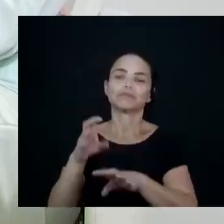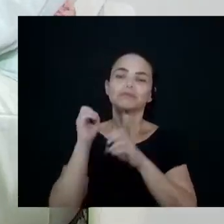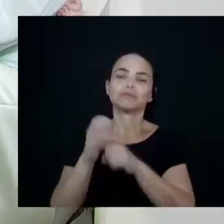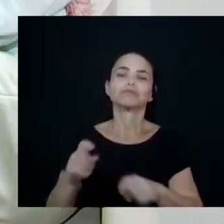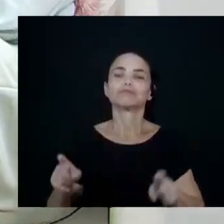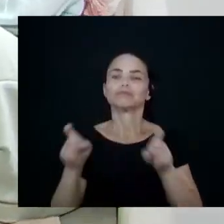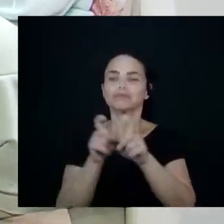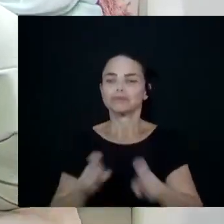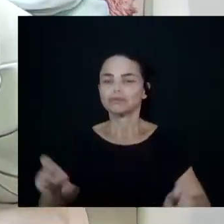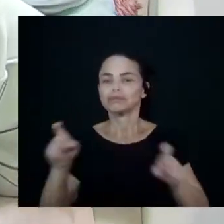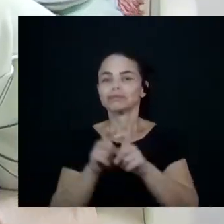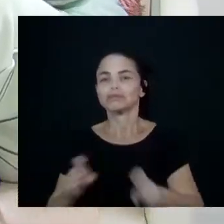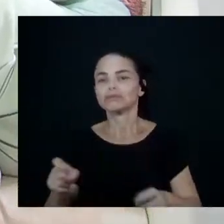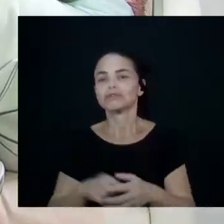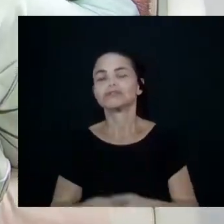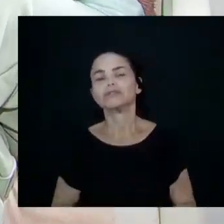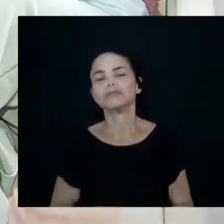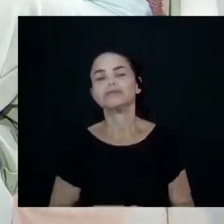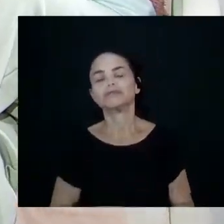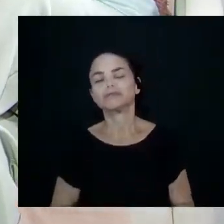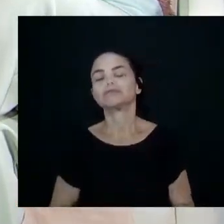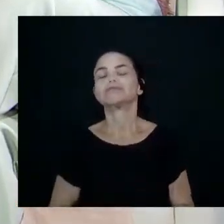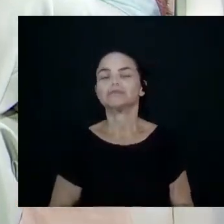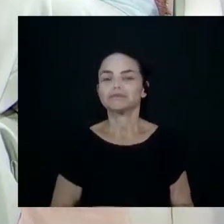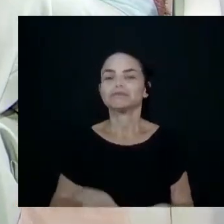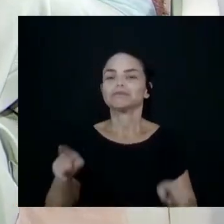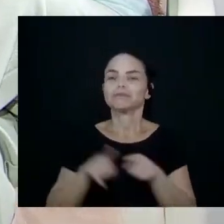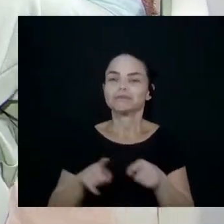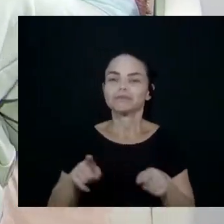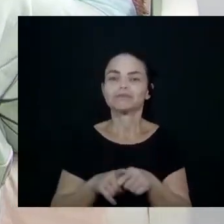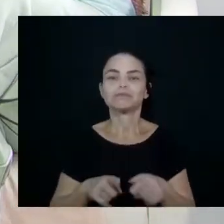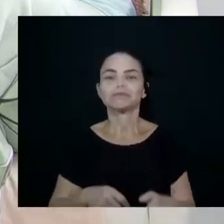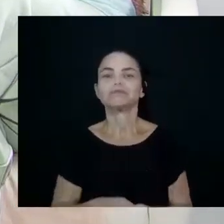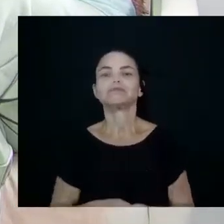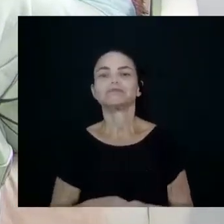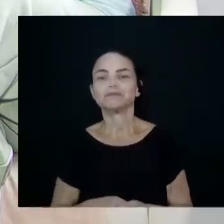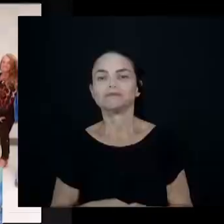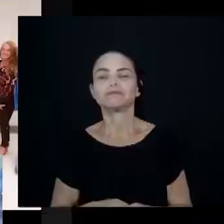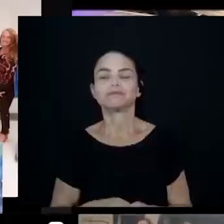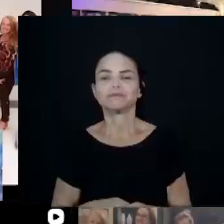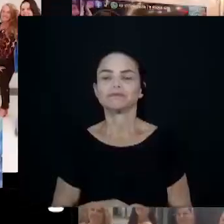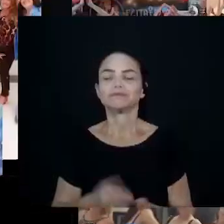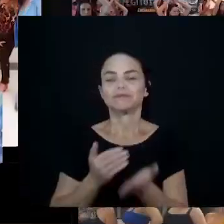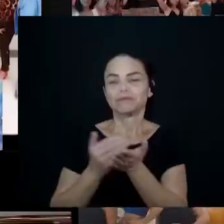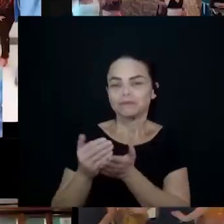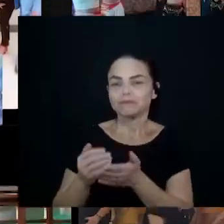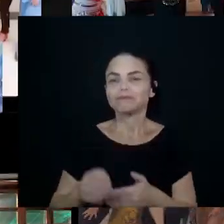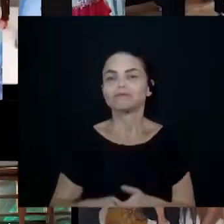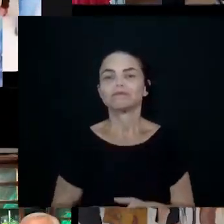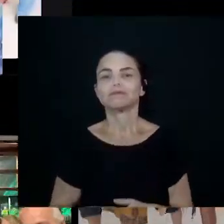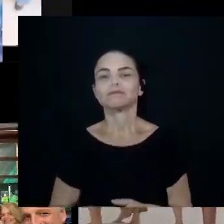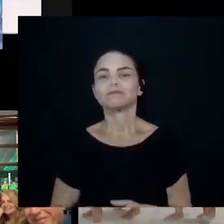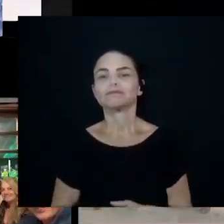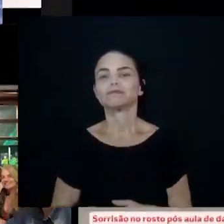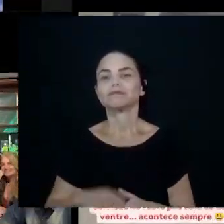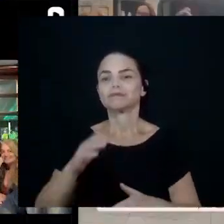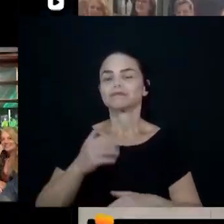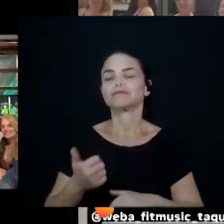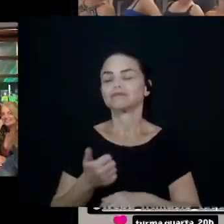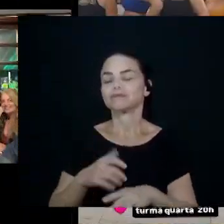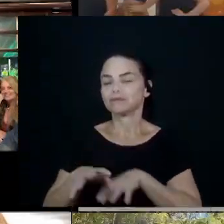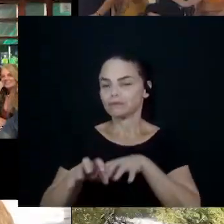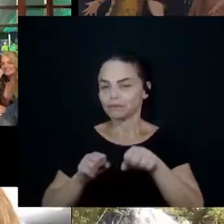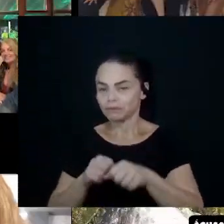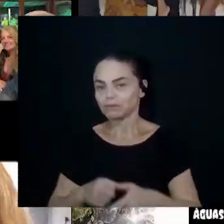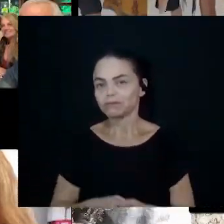de informática. E professora de informática também, olha! Sim, eu comecei a profissão,